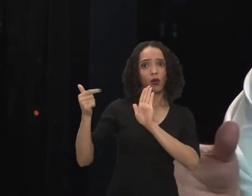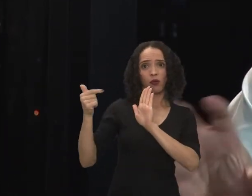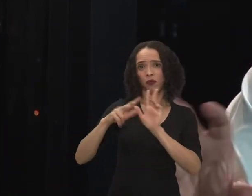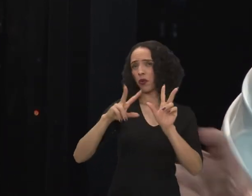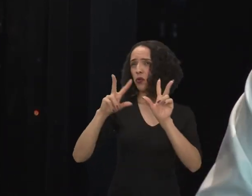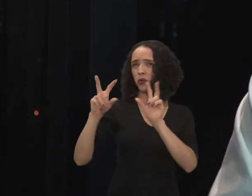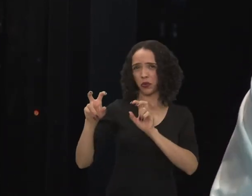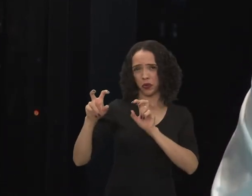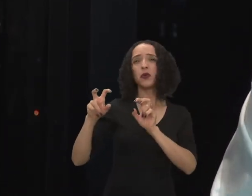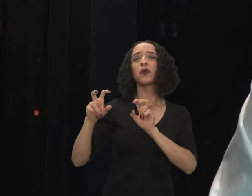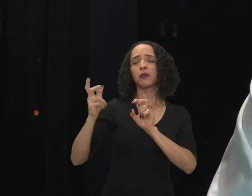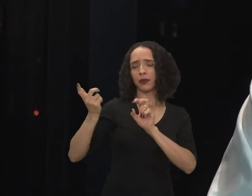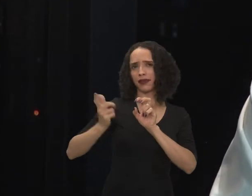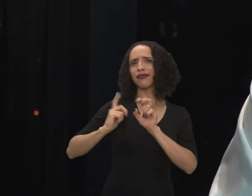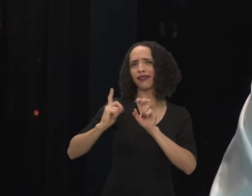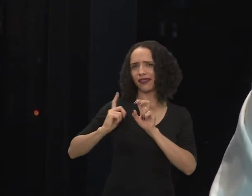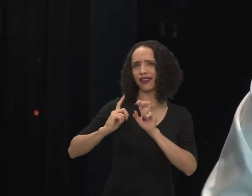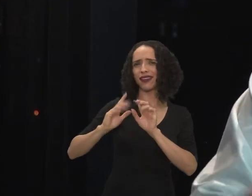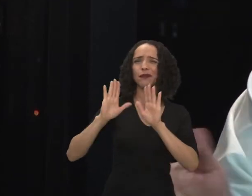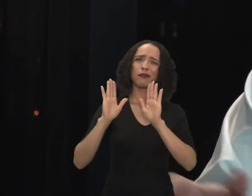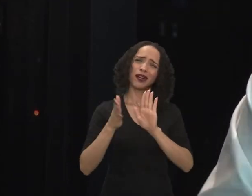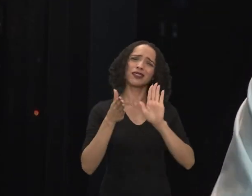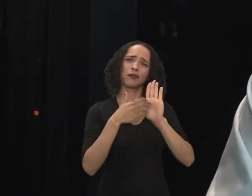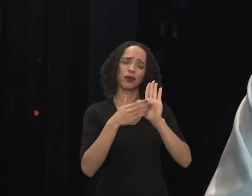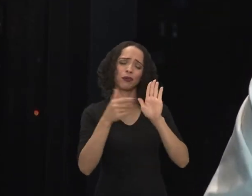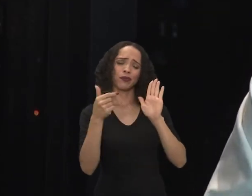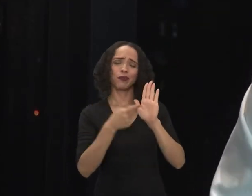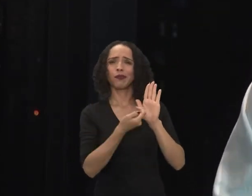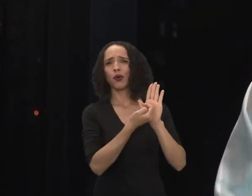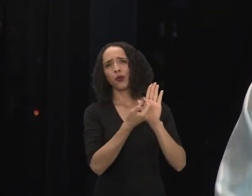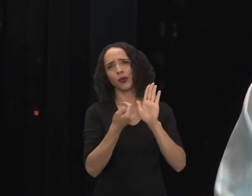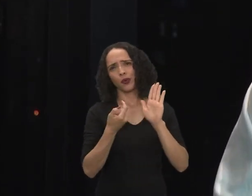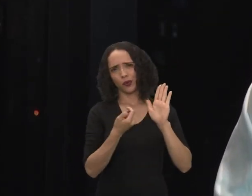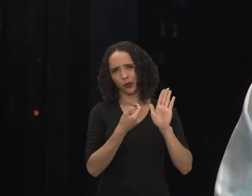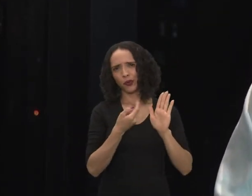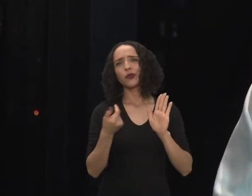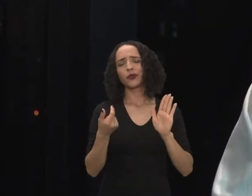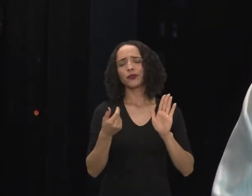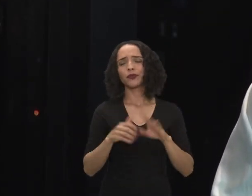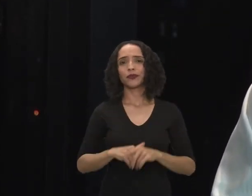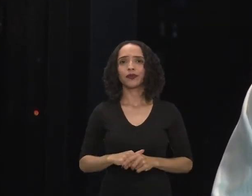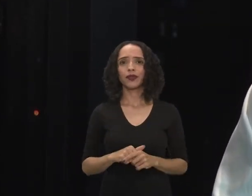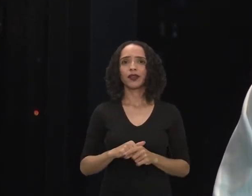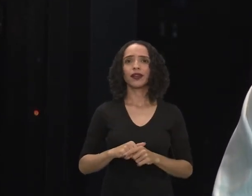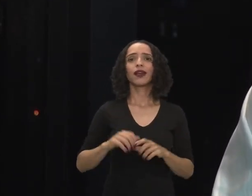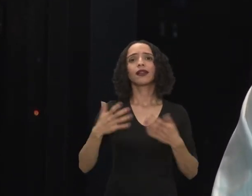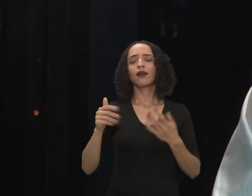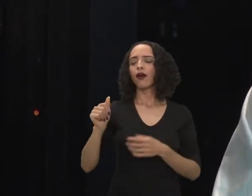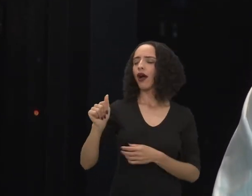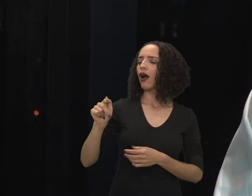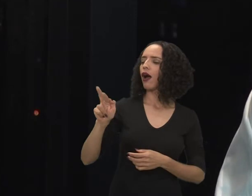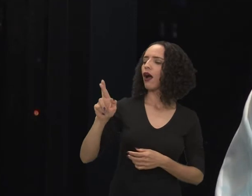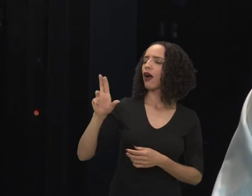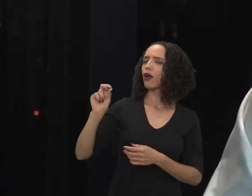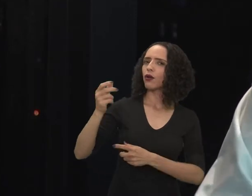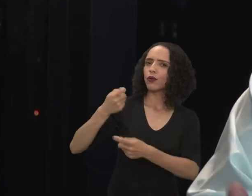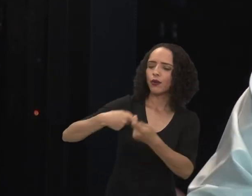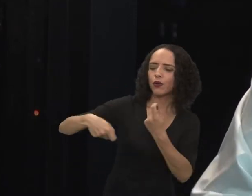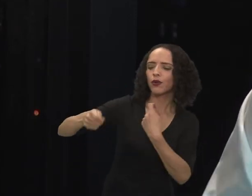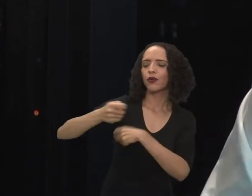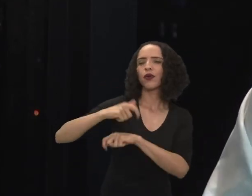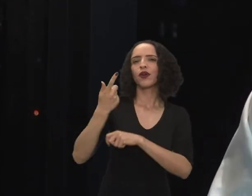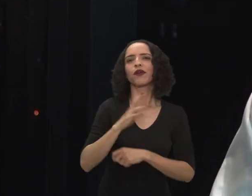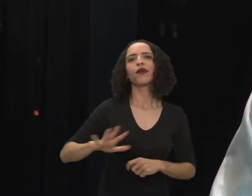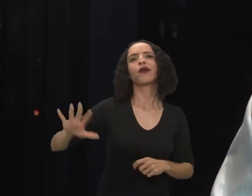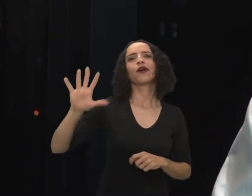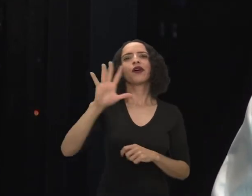Tem propostas que falam um pouco nisso, mas são poucas também. O agronegócio em Goiás ele precisa